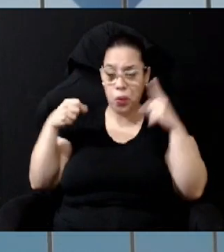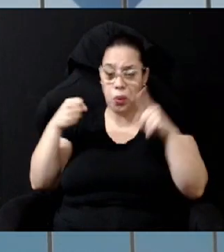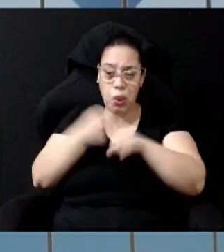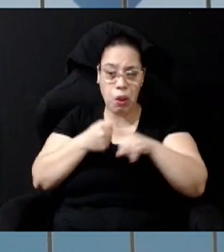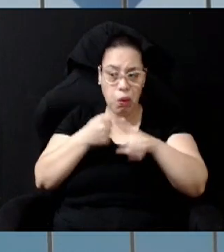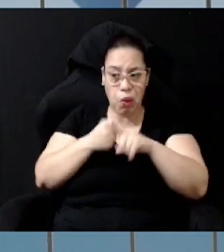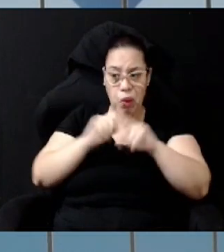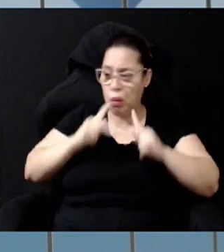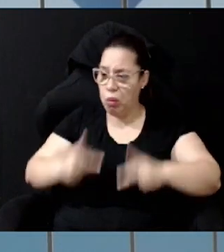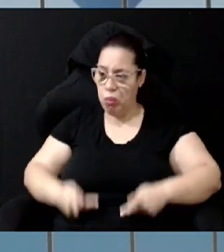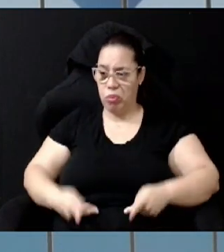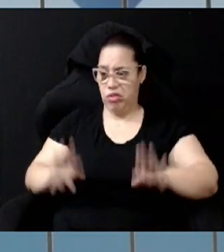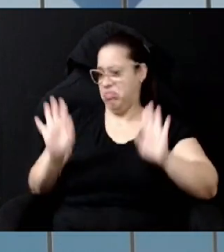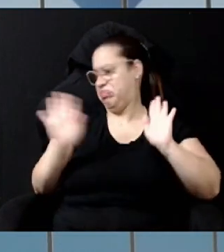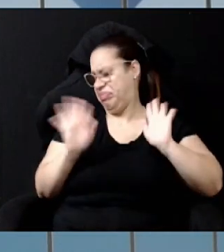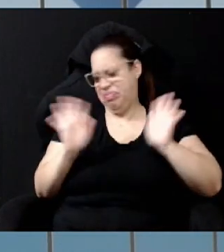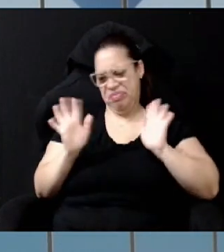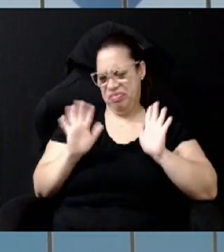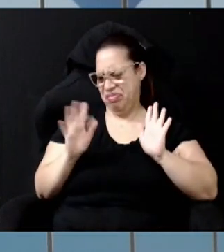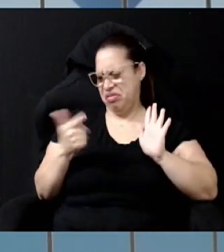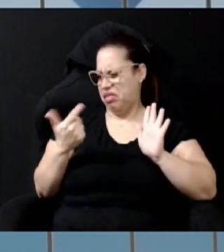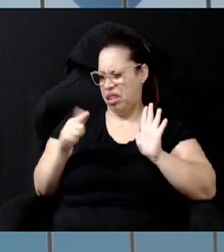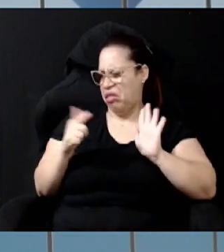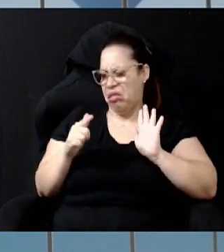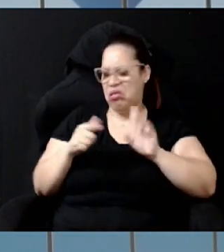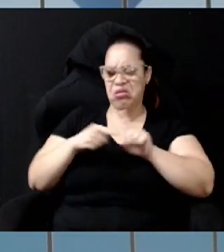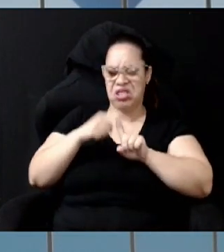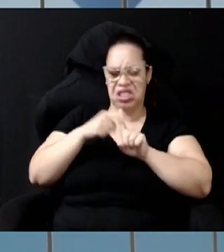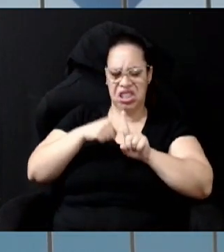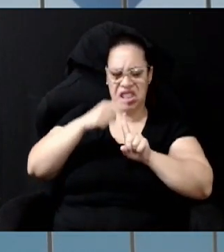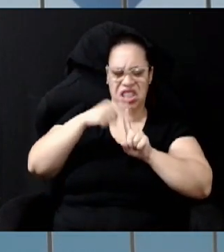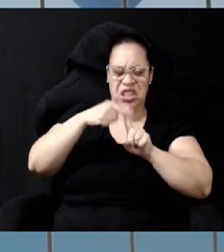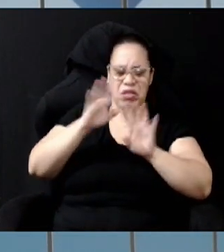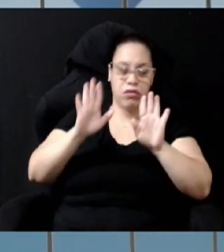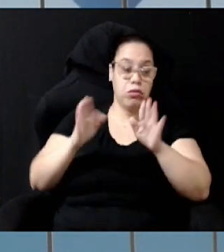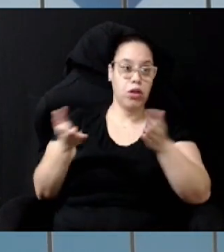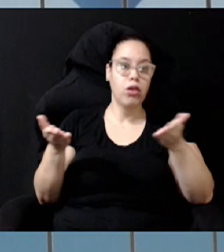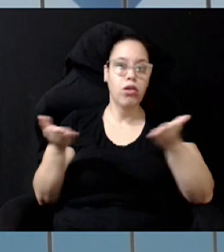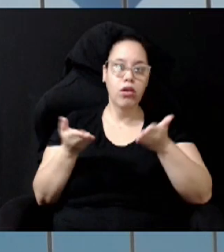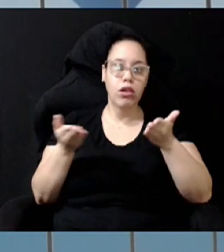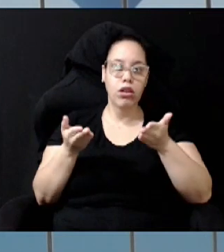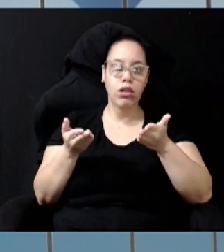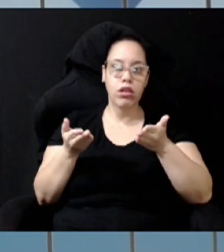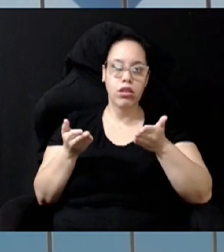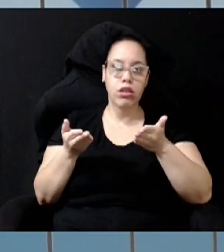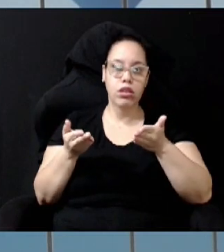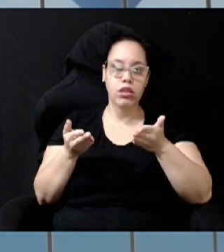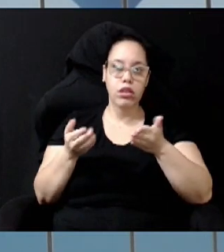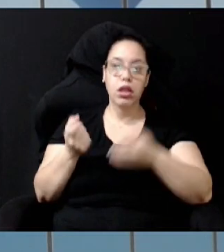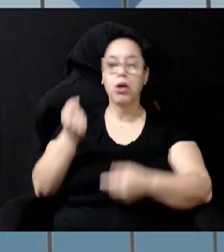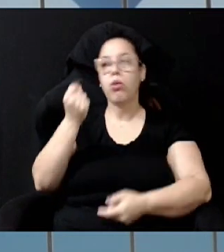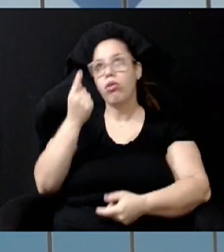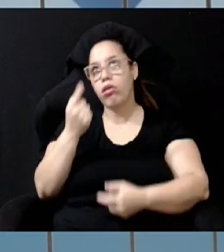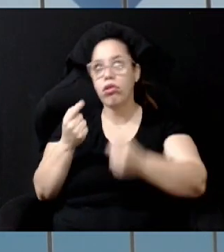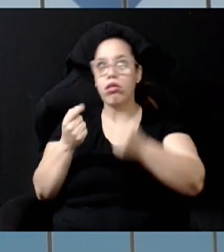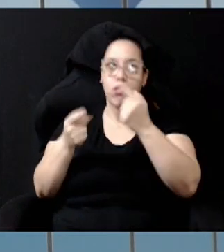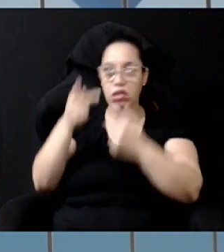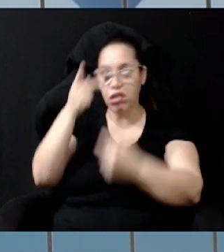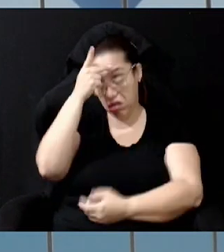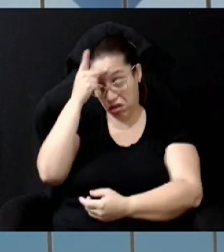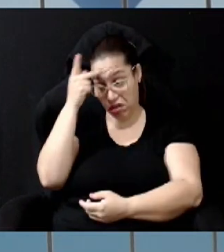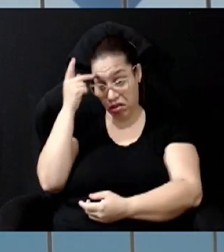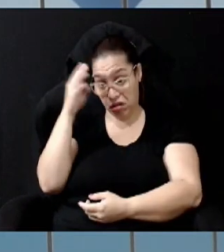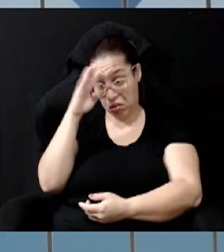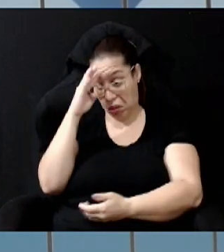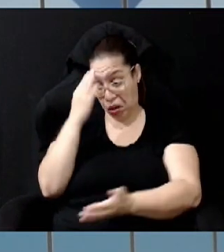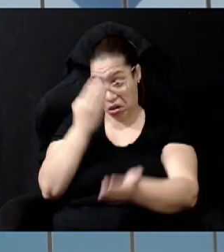humana e a questão do aumento da temperatura. E hoje, acho que não ainda existem algumas pessoas mais céticas, mas eu